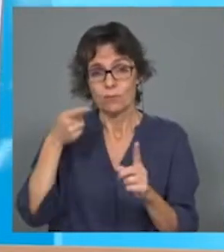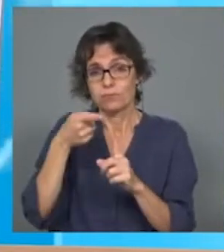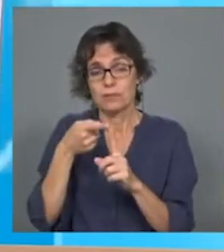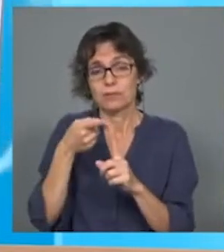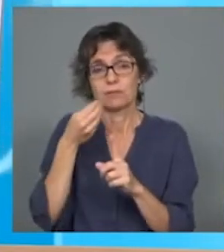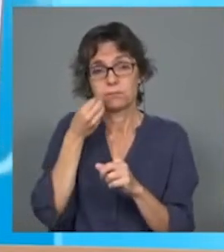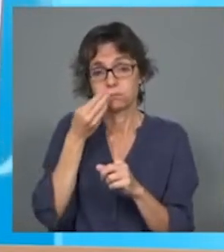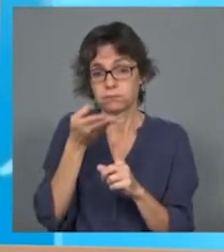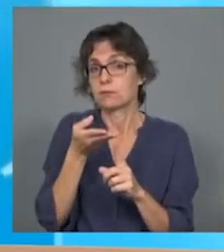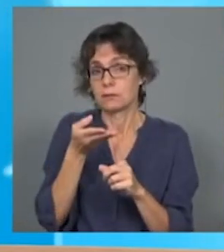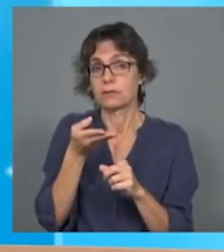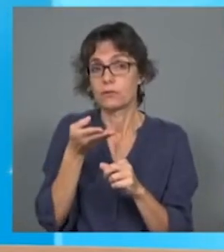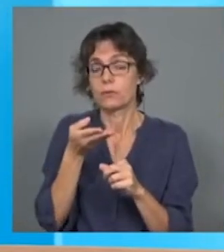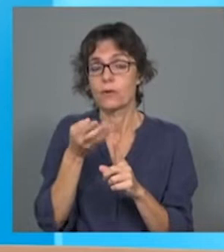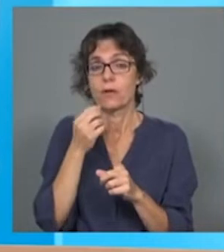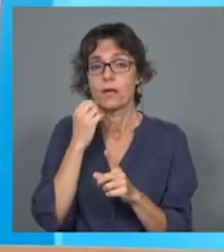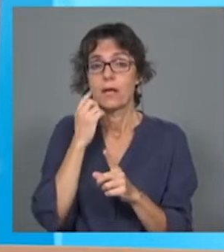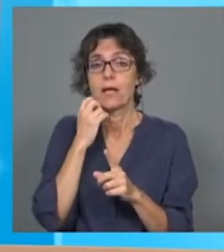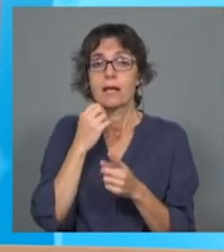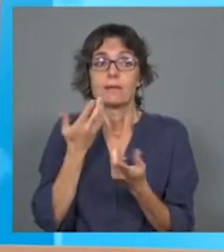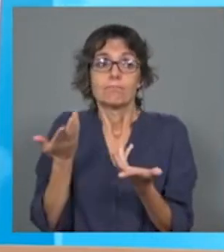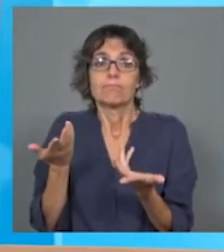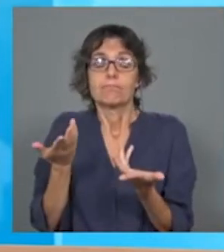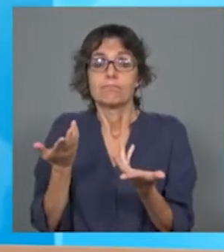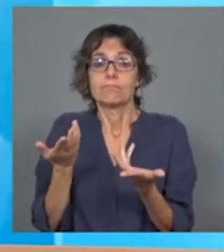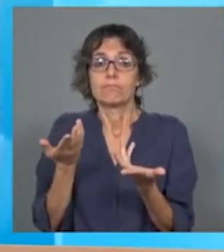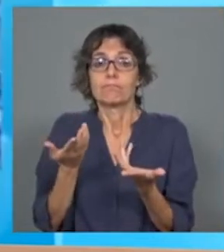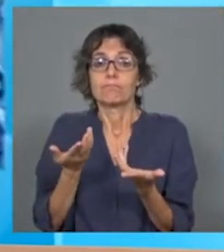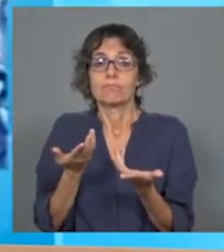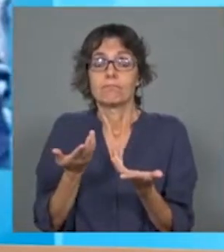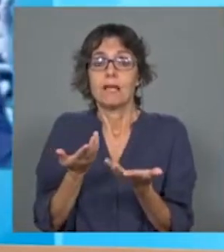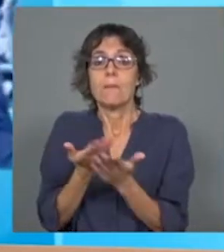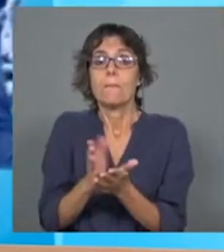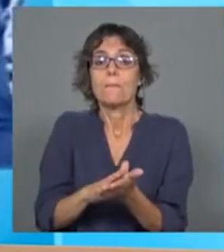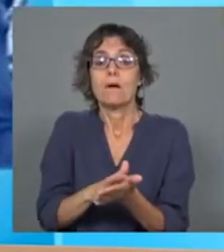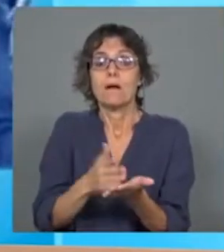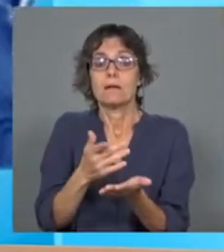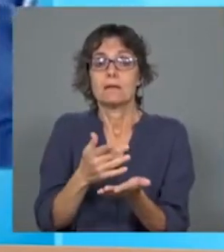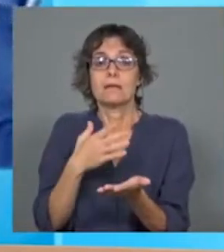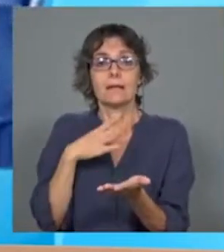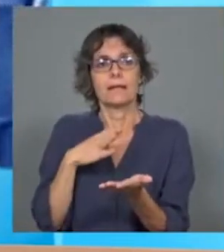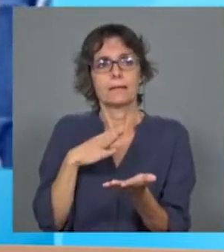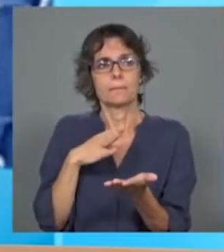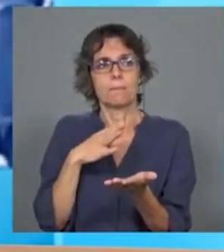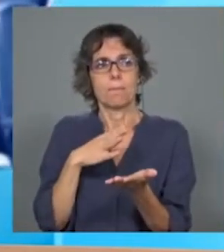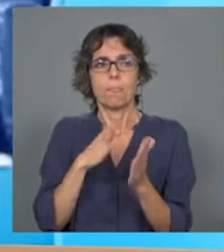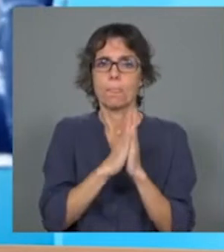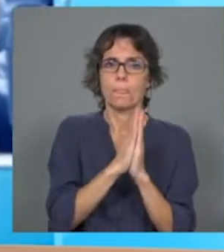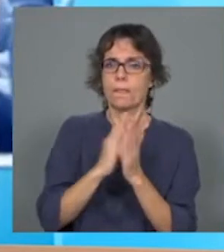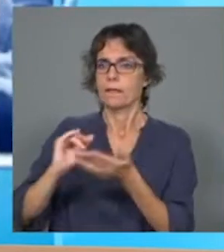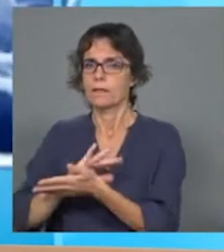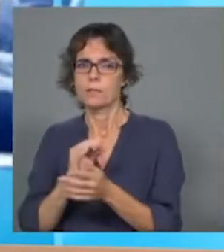sua concepção e à sua proposta, visa, como dizia, tendo em consideração um conjunto de especificidades do ponto de vista